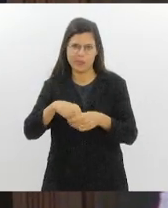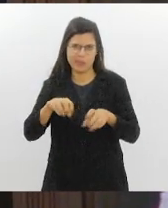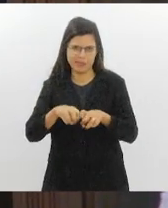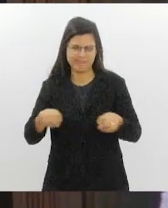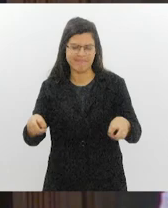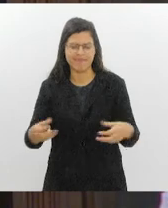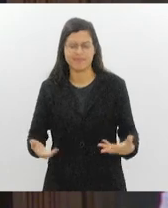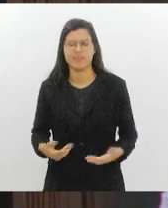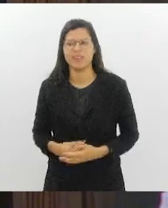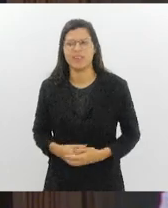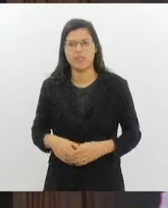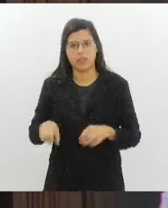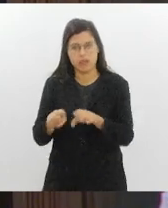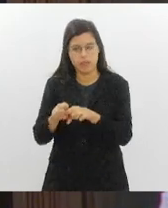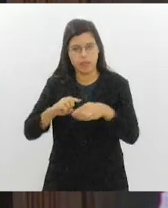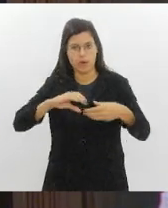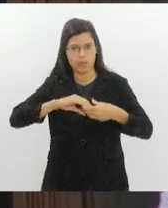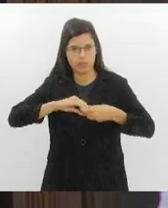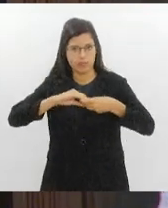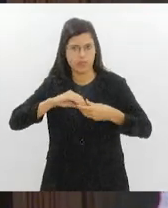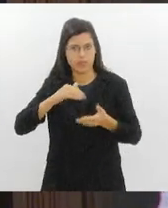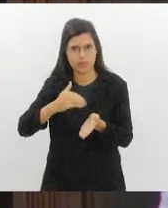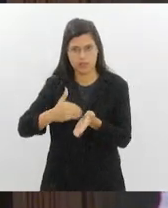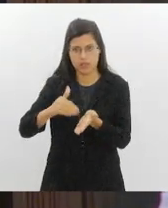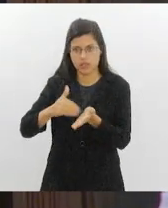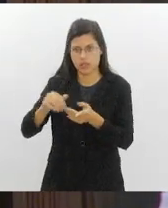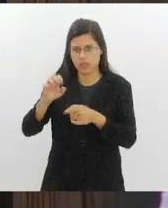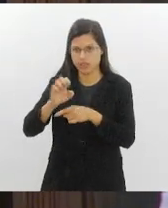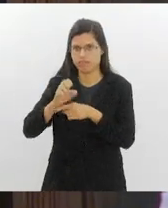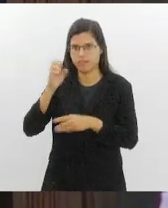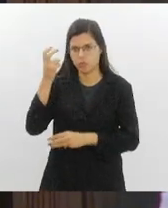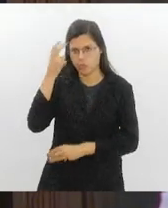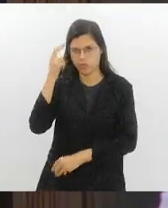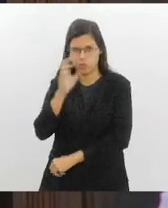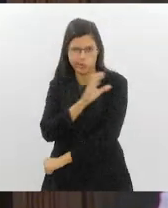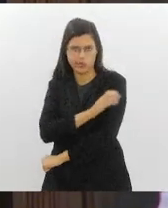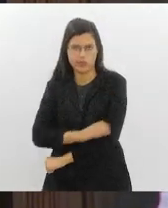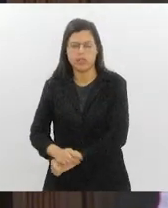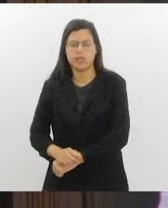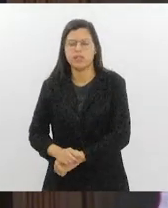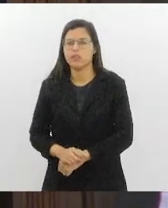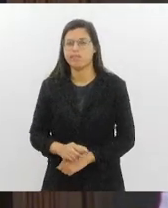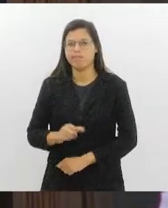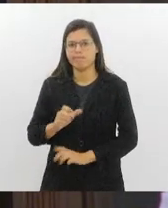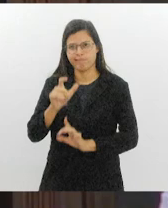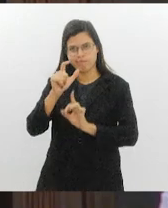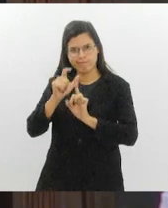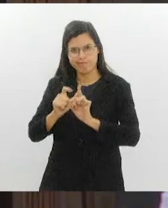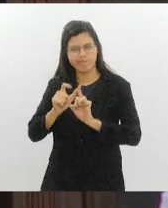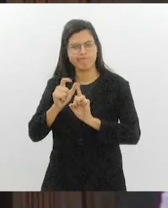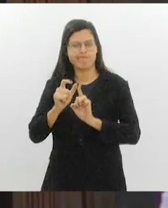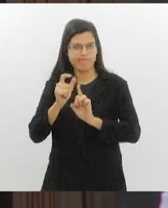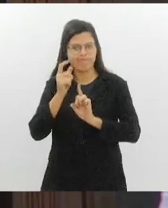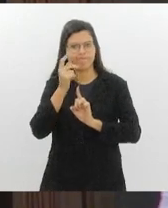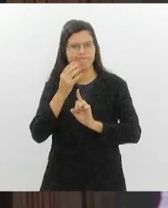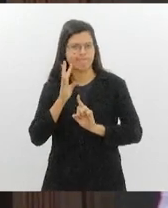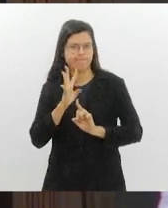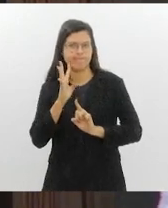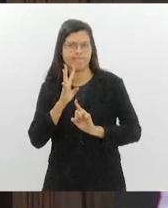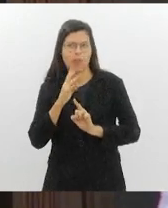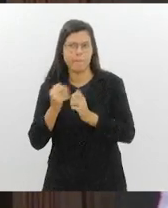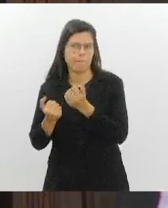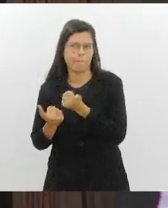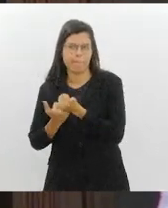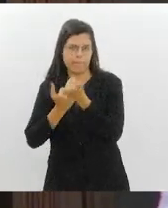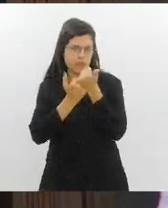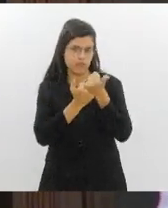saudar a minha secretária estadual de cultura, uma pessoa bacana e muito parceira. Eu